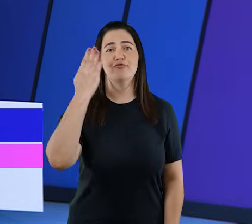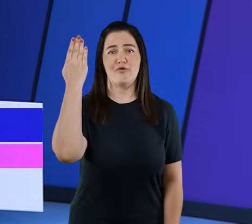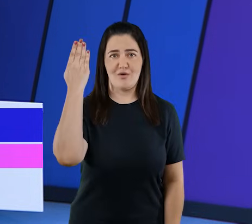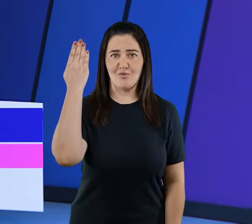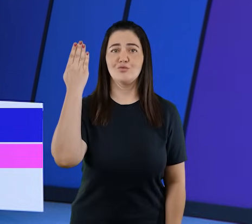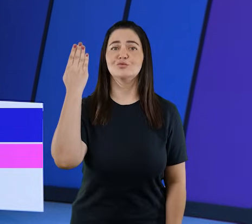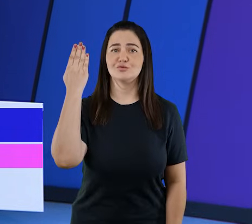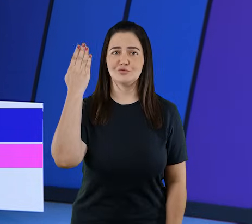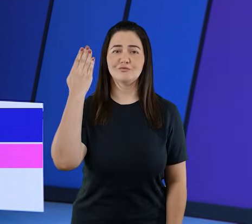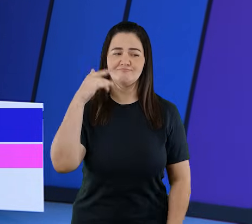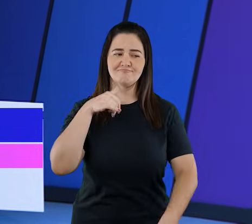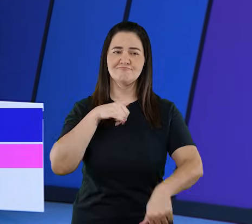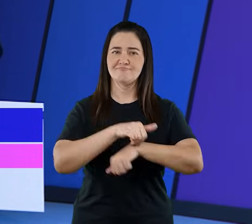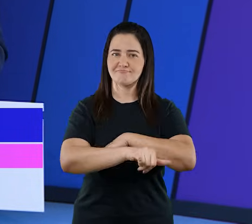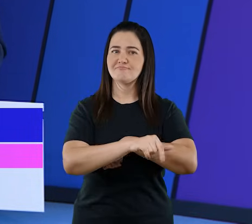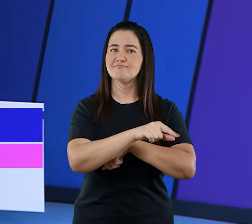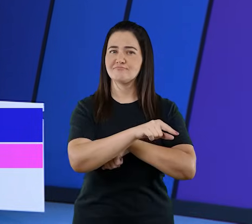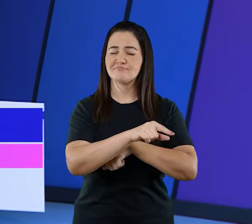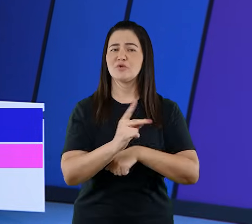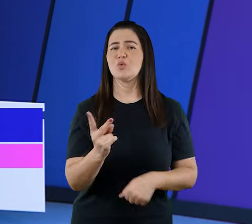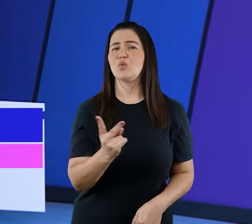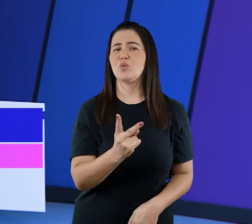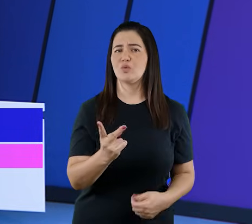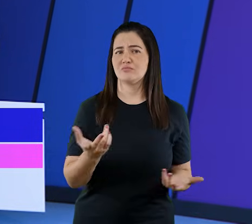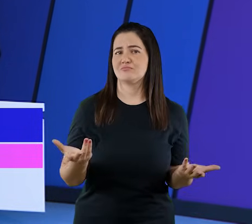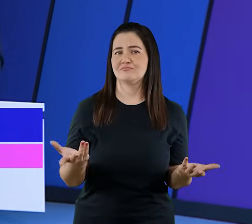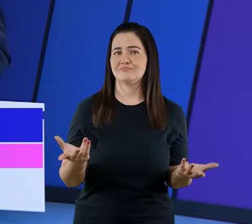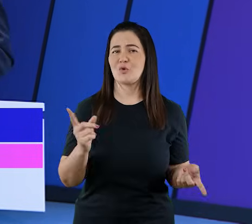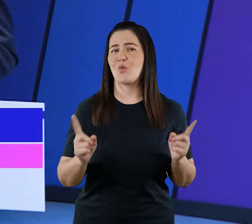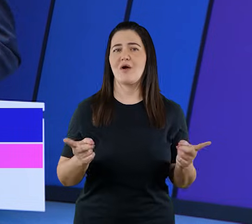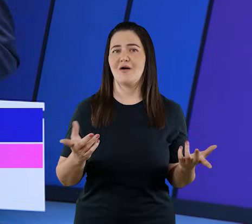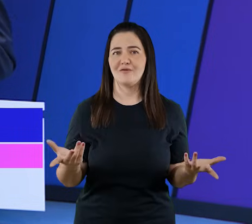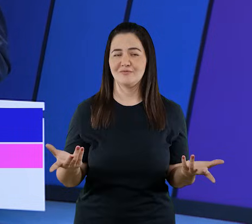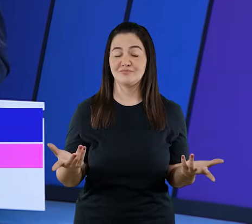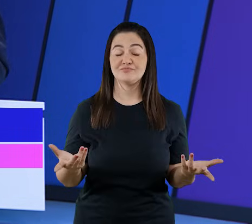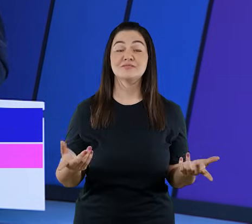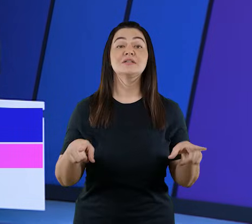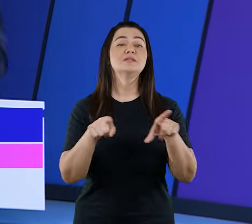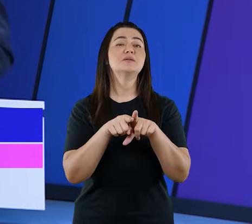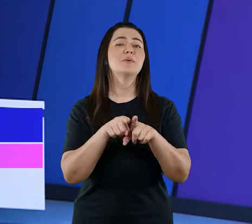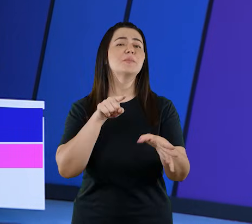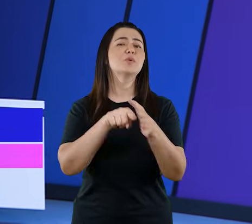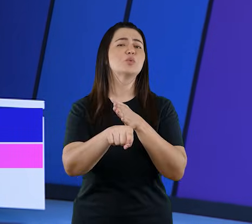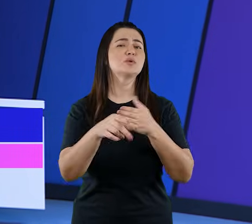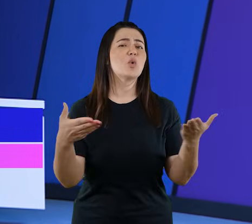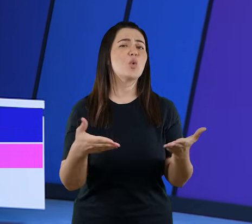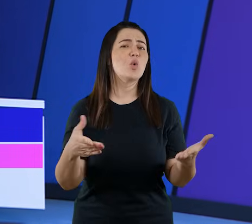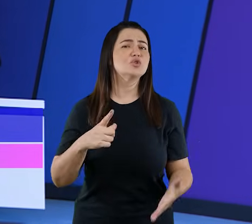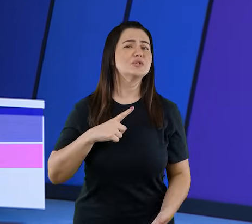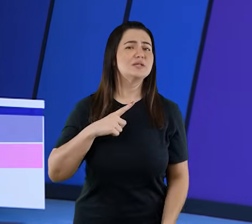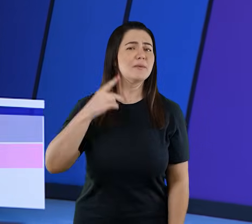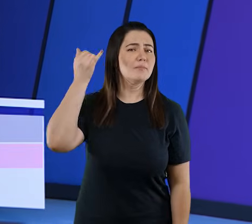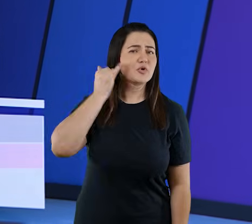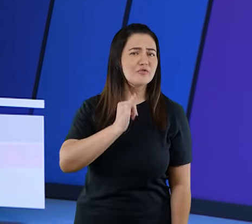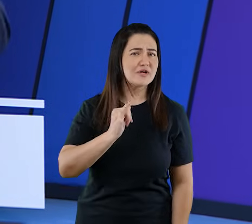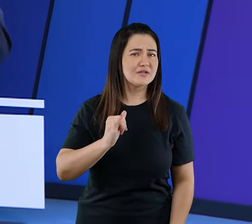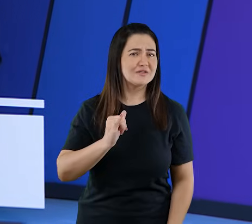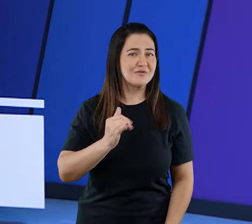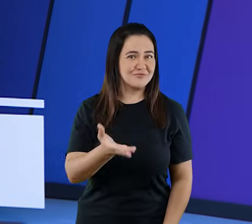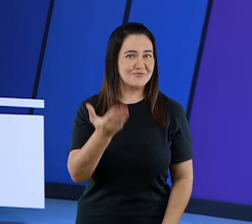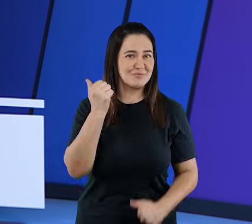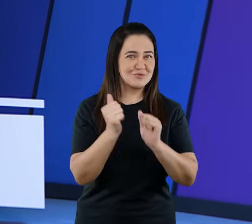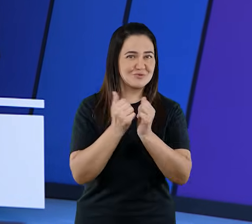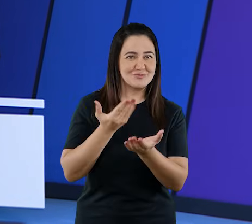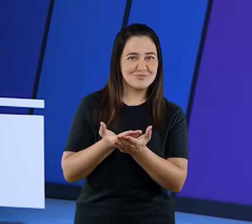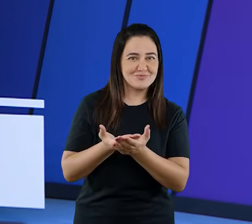profeta. Há hoje algum profeta entre nós que precisamos escutar a sua voz? Para saber tudo isso, fica